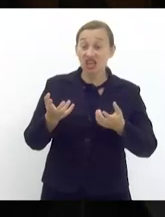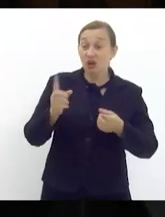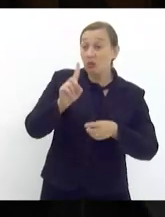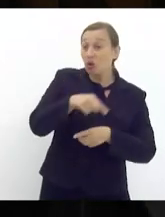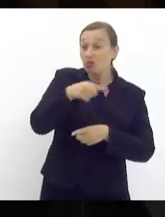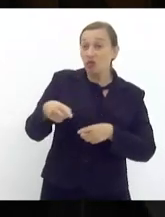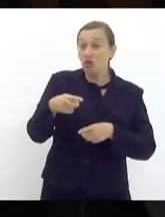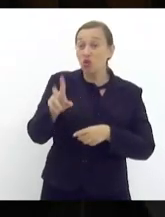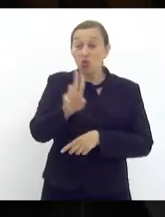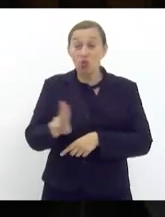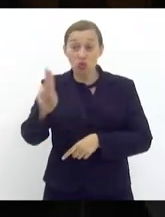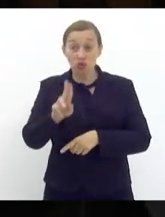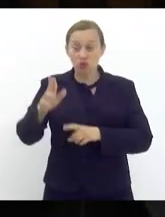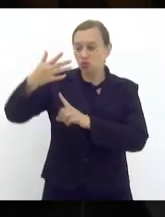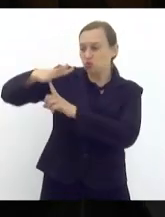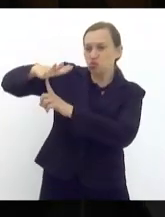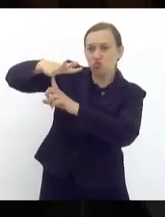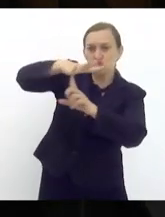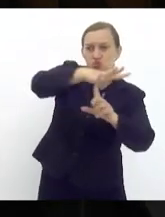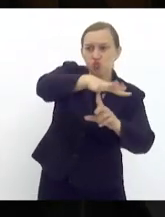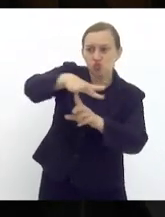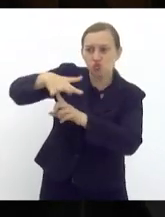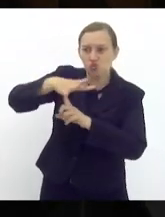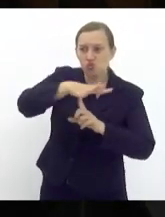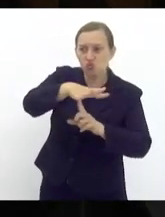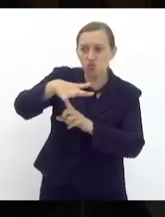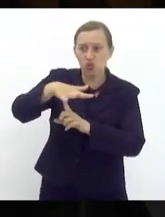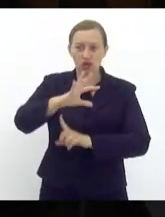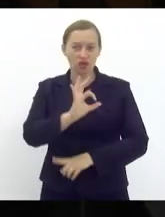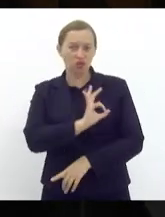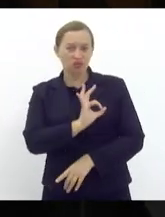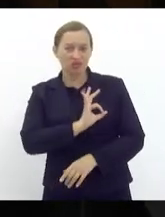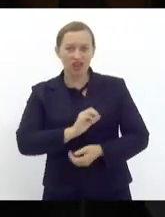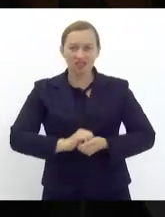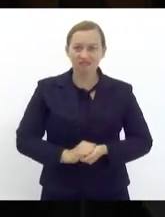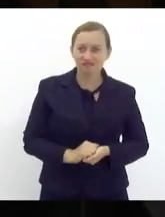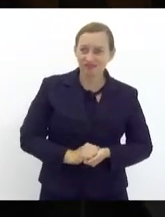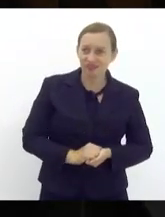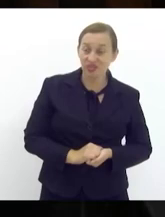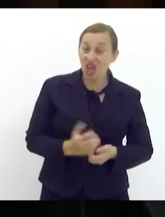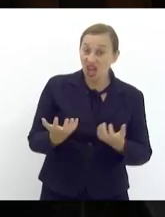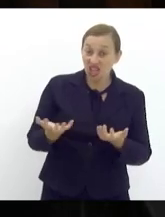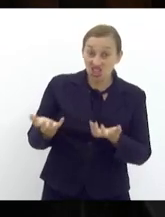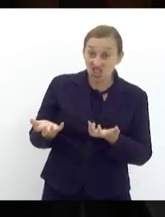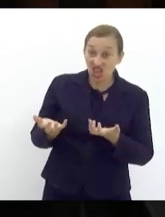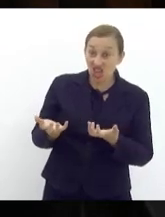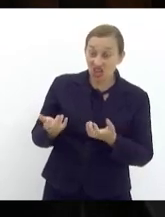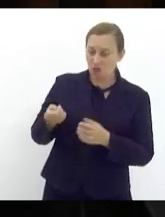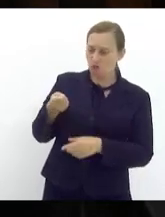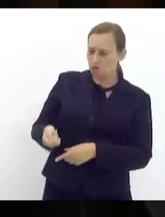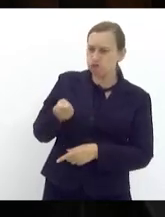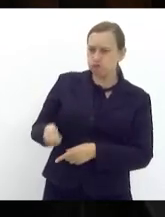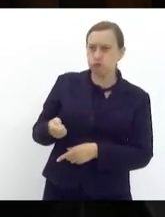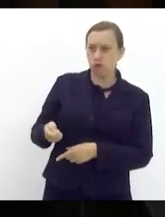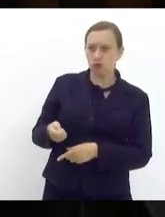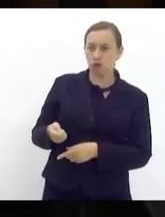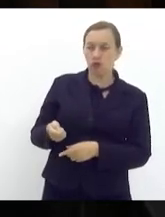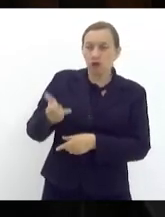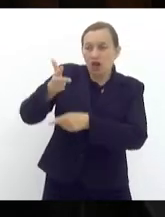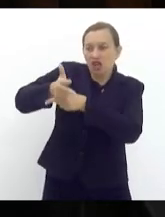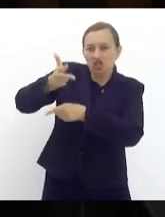uso dos helicópteros pelas forças policiais. Eles querem impor as